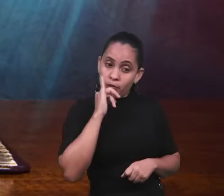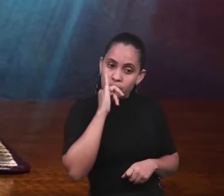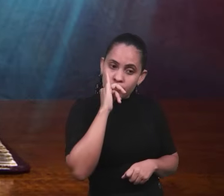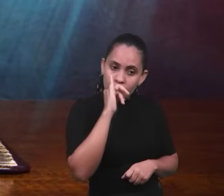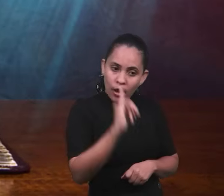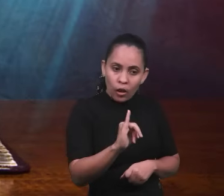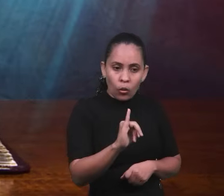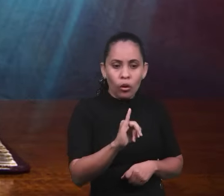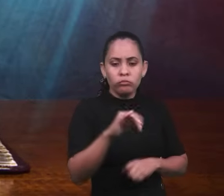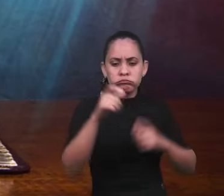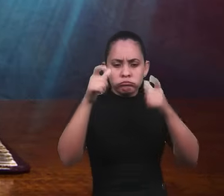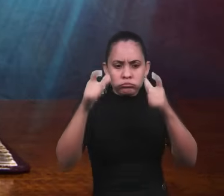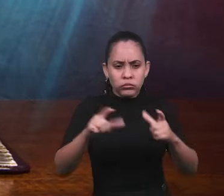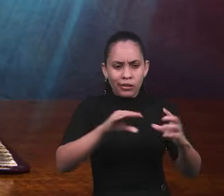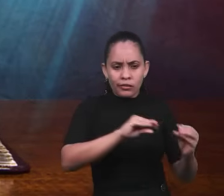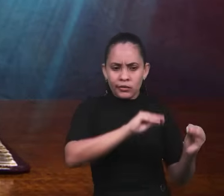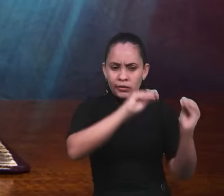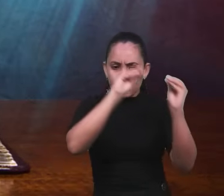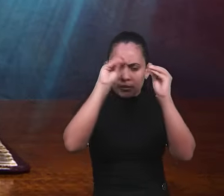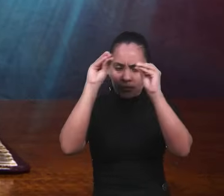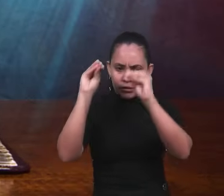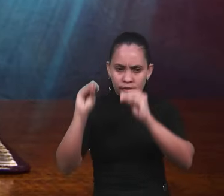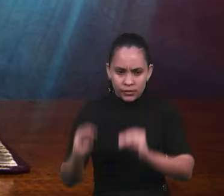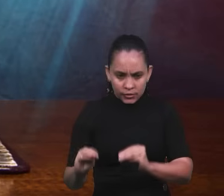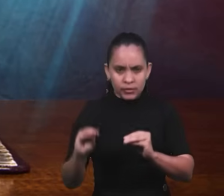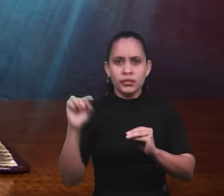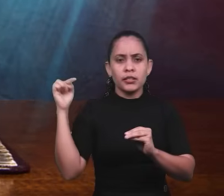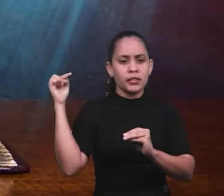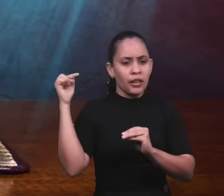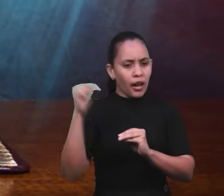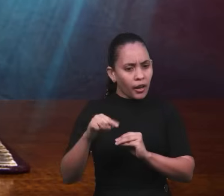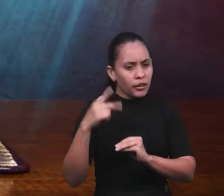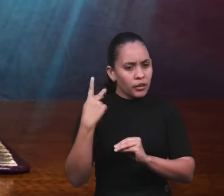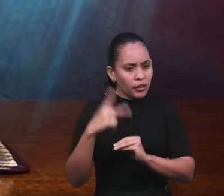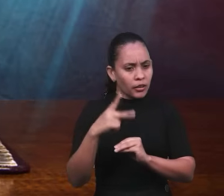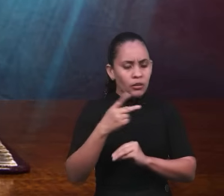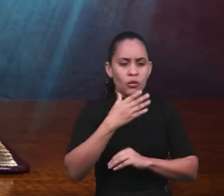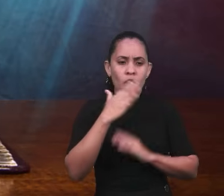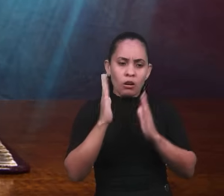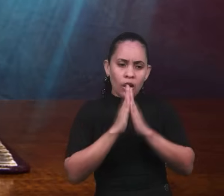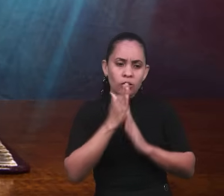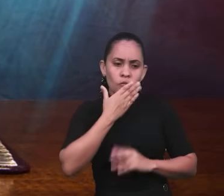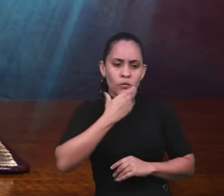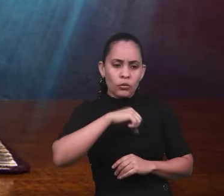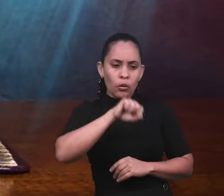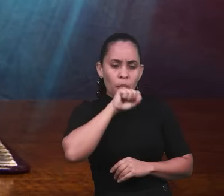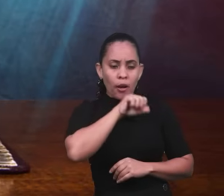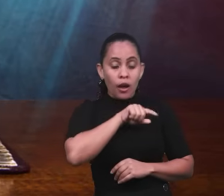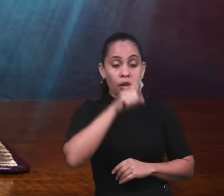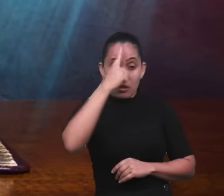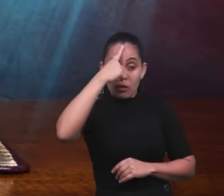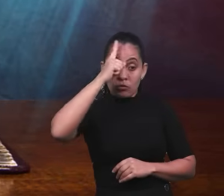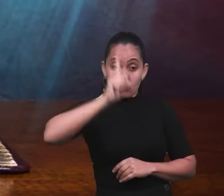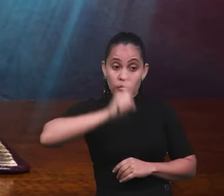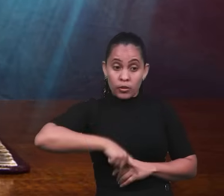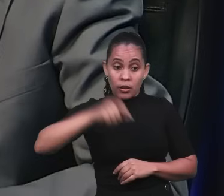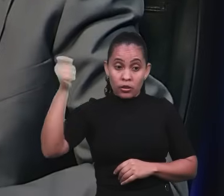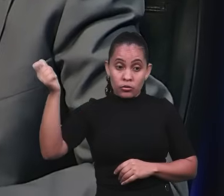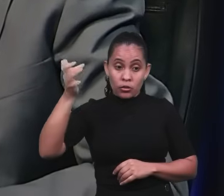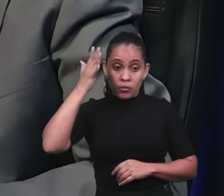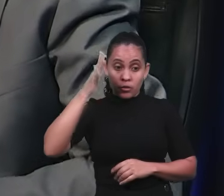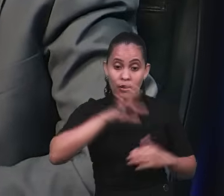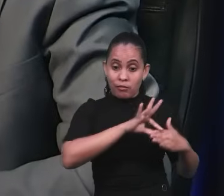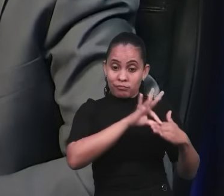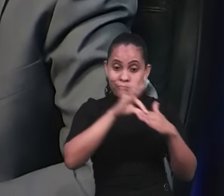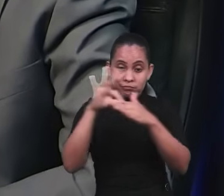sai-te da tua terra e da tua parentela e da casa de teu pai para a terra que eu te mostrarei. Só